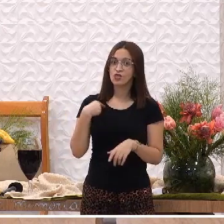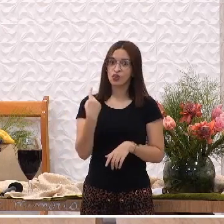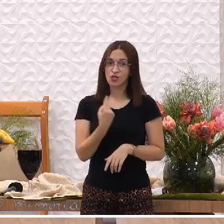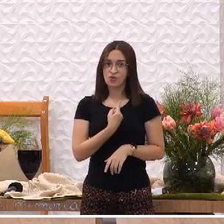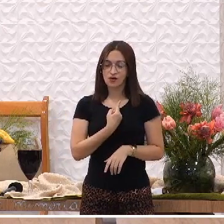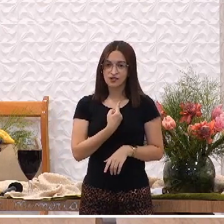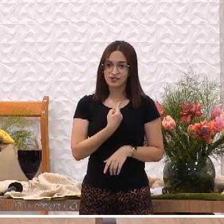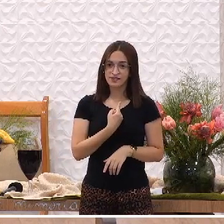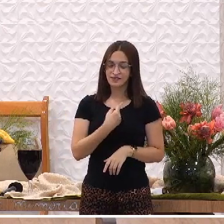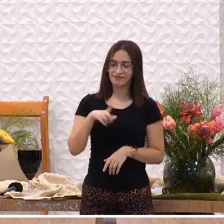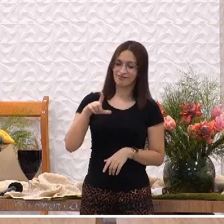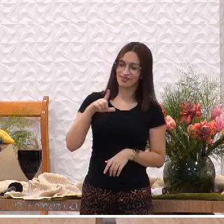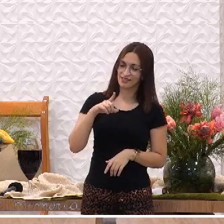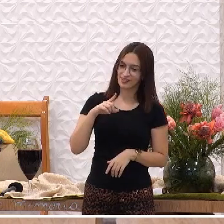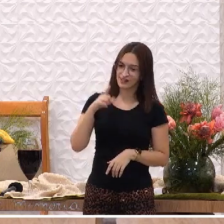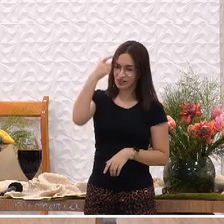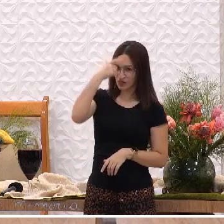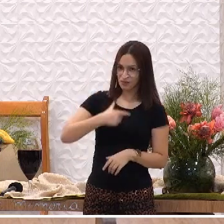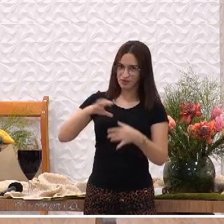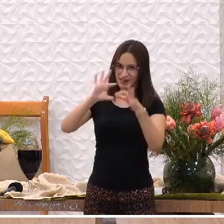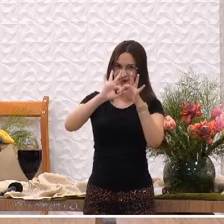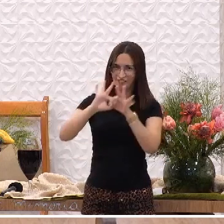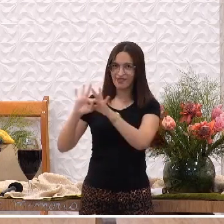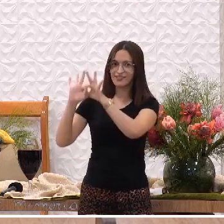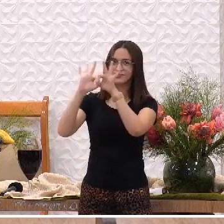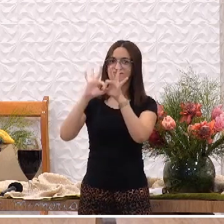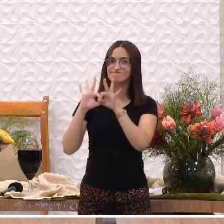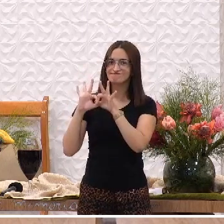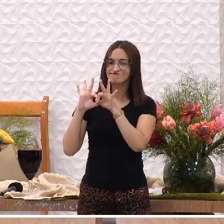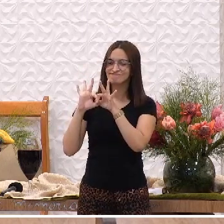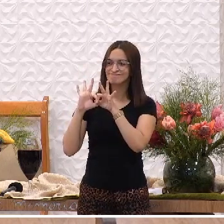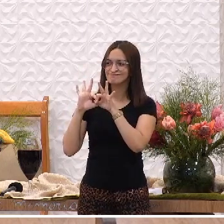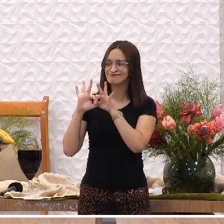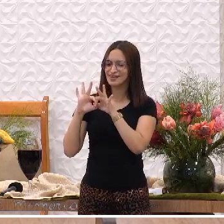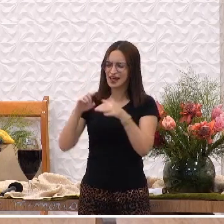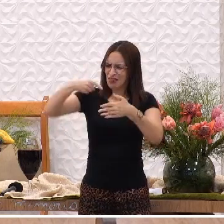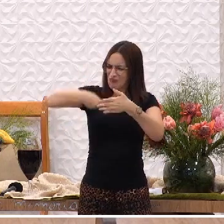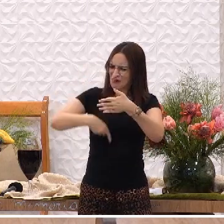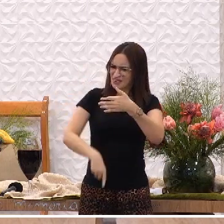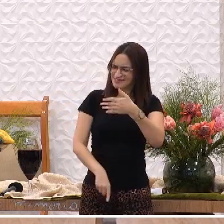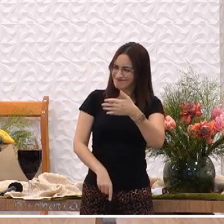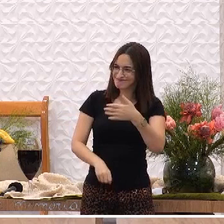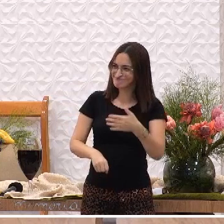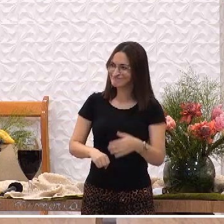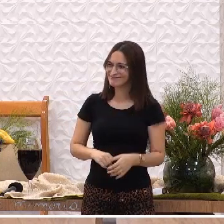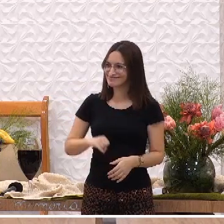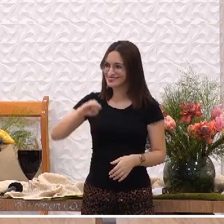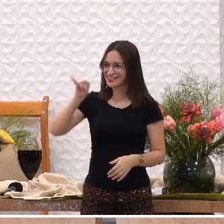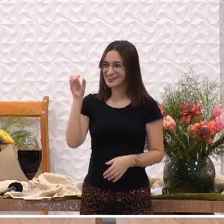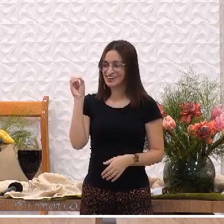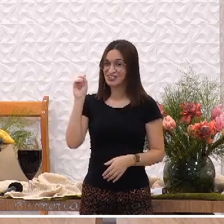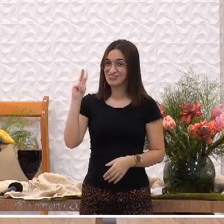E aí eu não vou entrar em muitos detalhes nesse assunto, porque no ânimo do ano passado, o John e o Caio falaram sobre teologia do